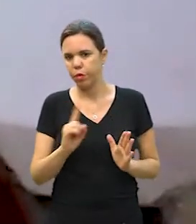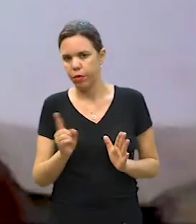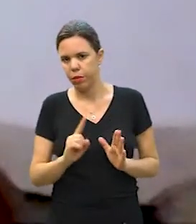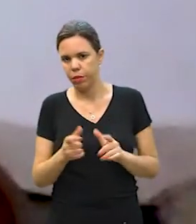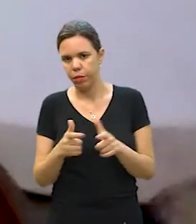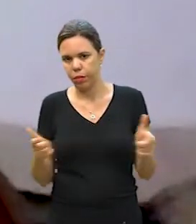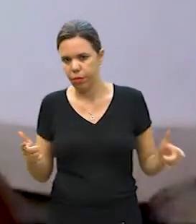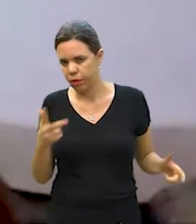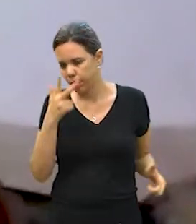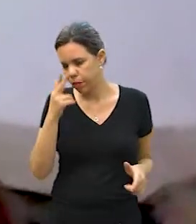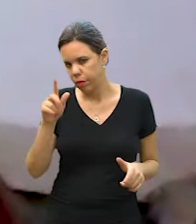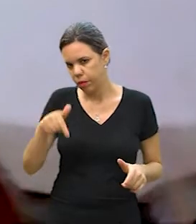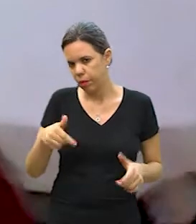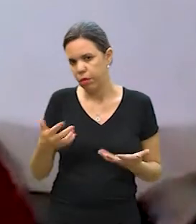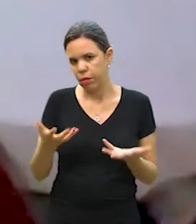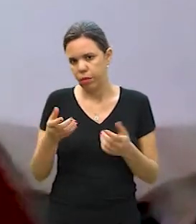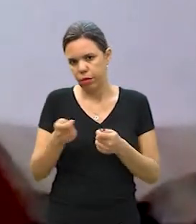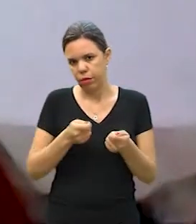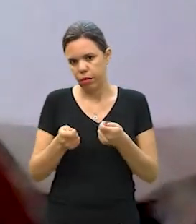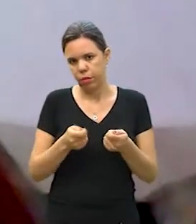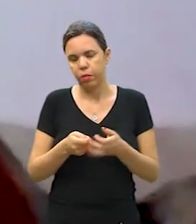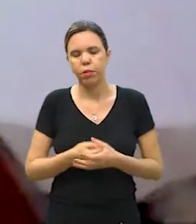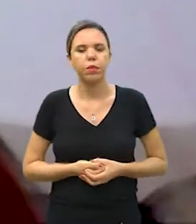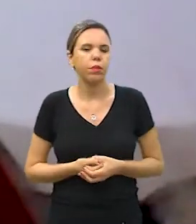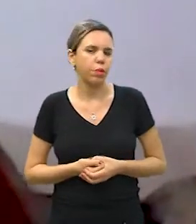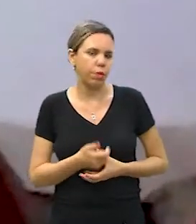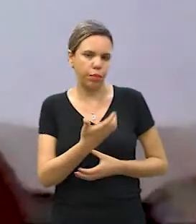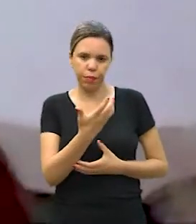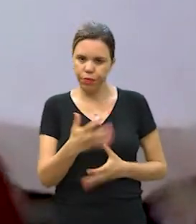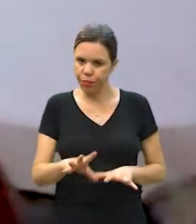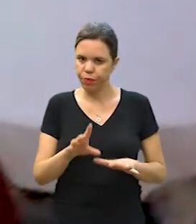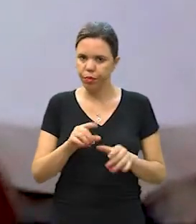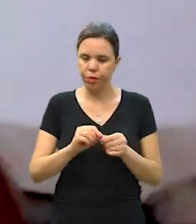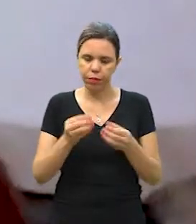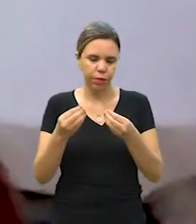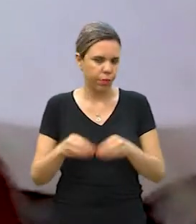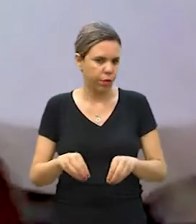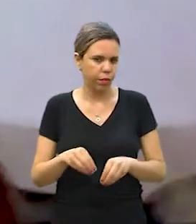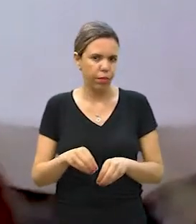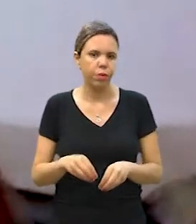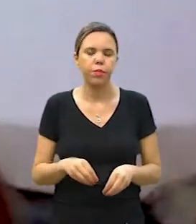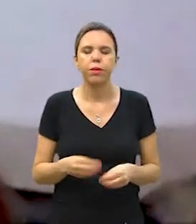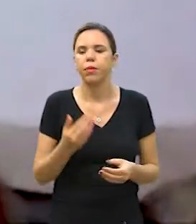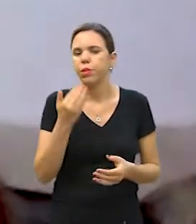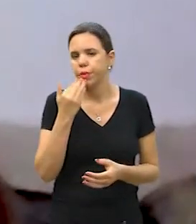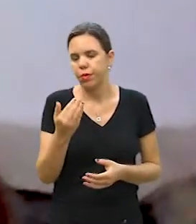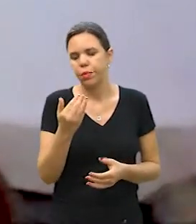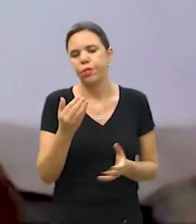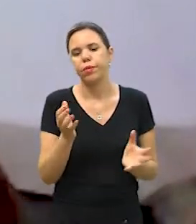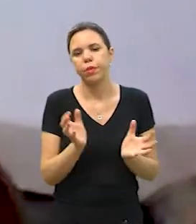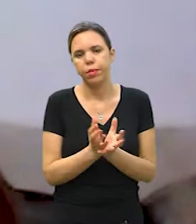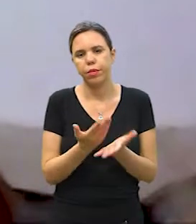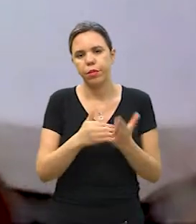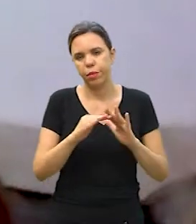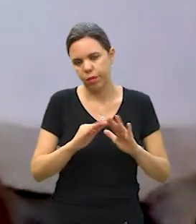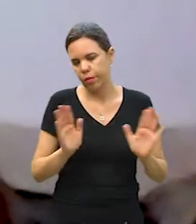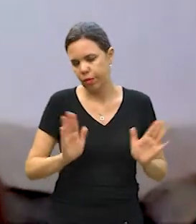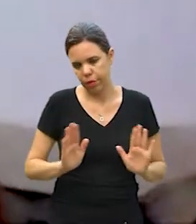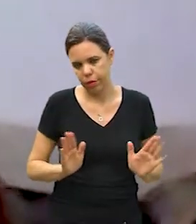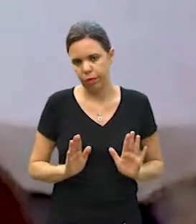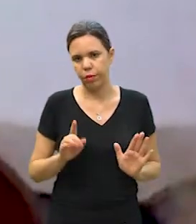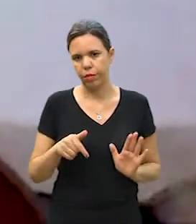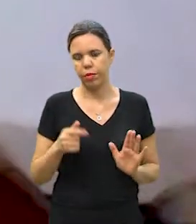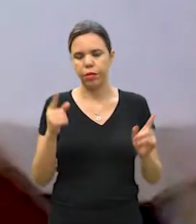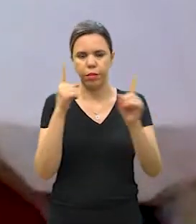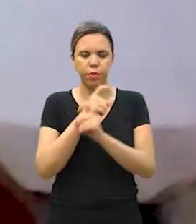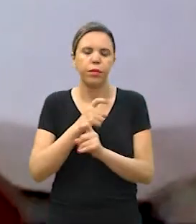Não, parece que aumenta, porque eles querem o controle e não que aquilo vá afetar ou que foi pedido da comunidade escolar.